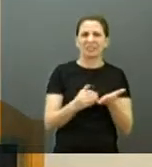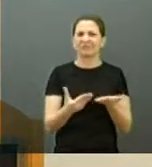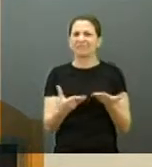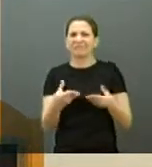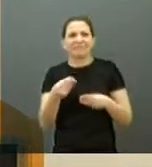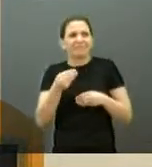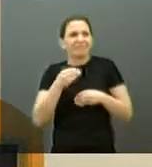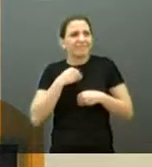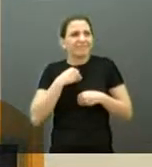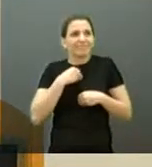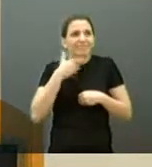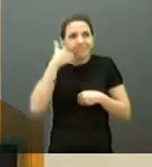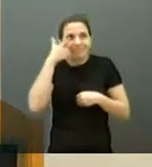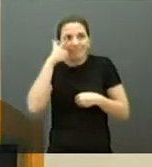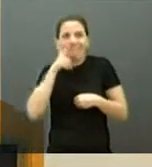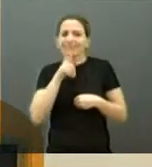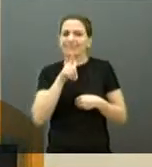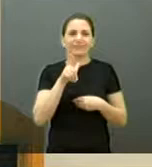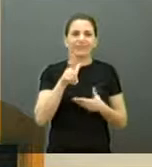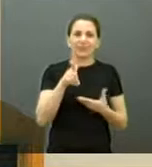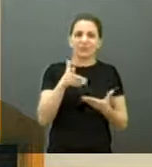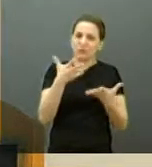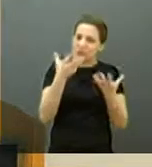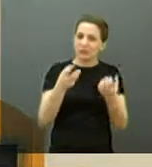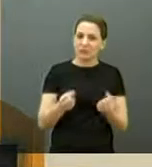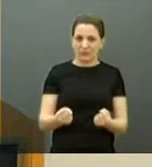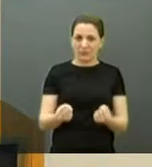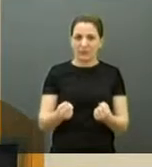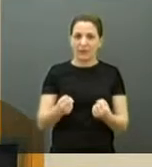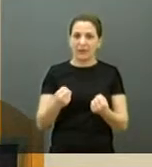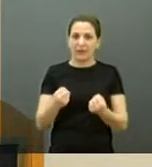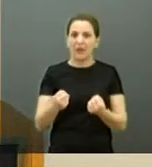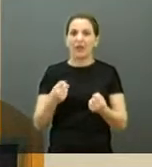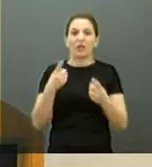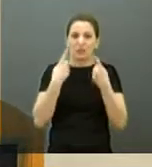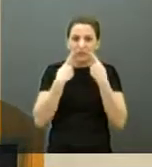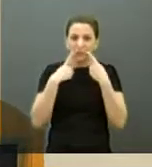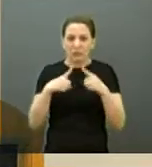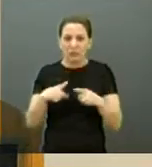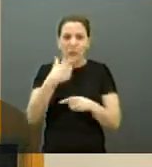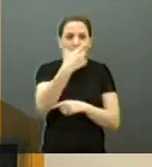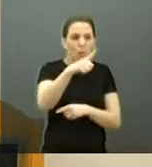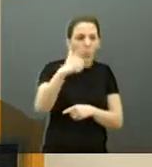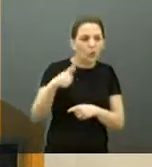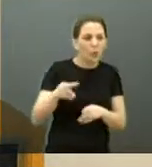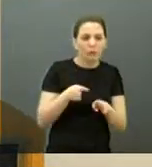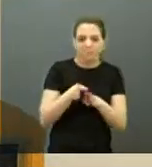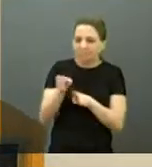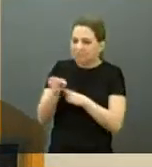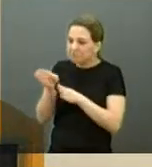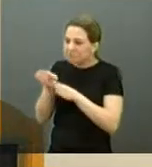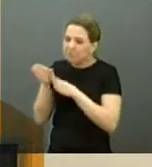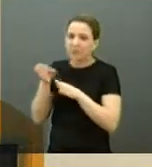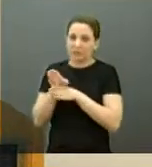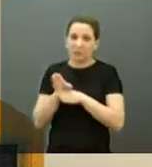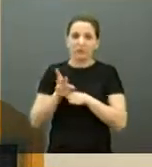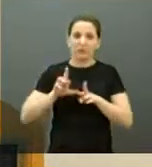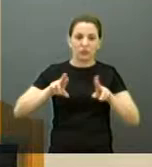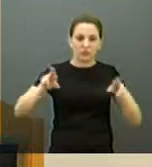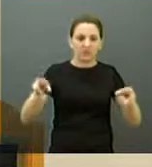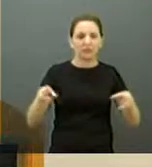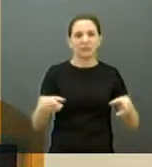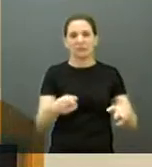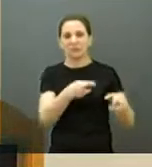gente sabe que essa denúncia foi para outras instâncias que têm atribuições diferentes daquela